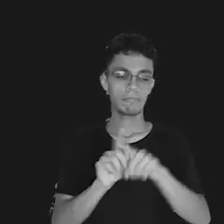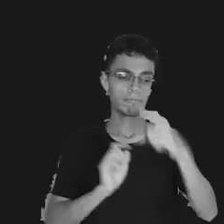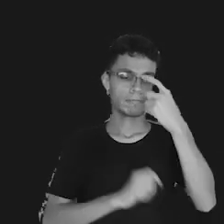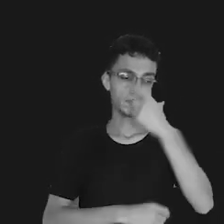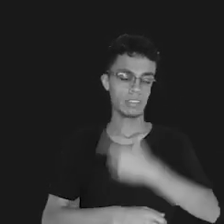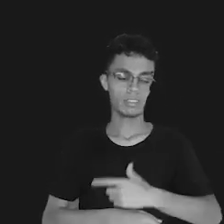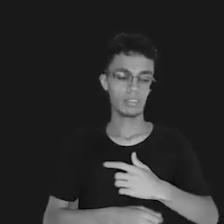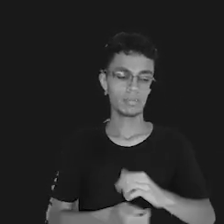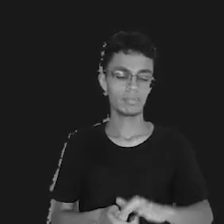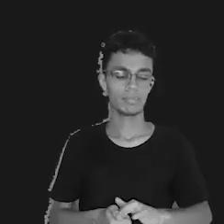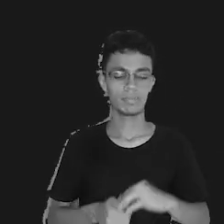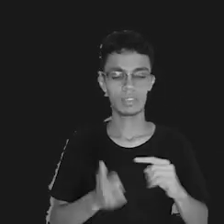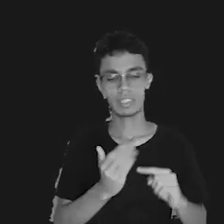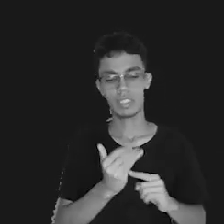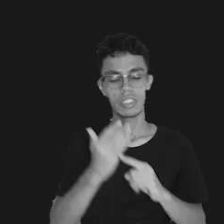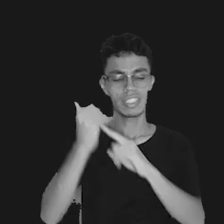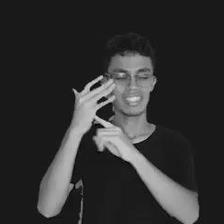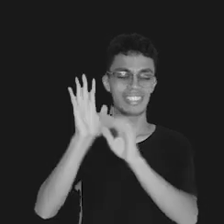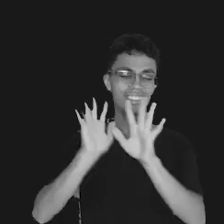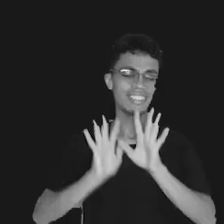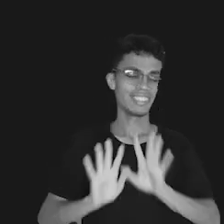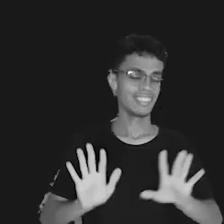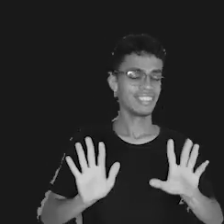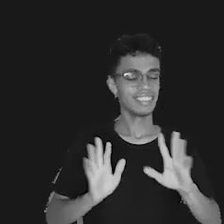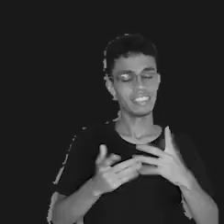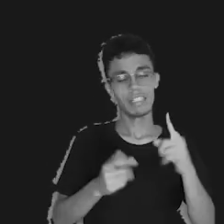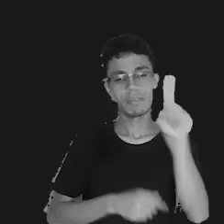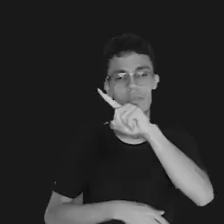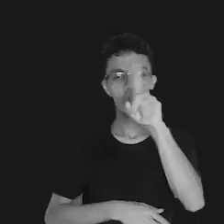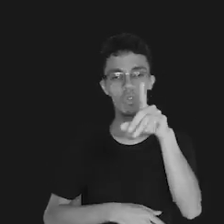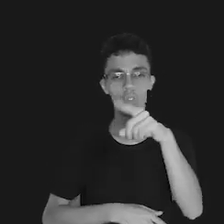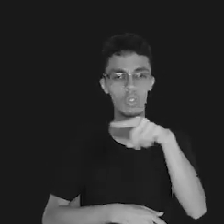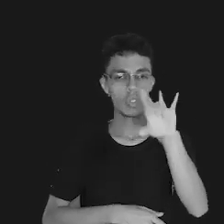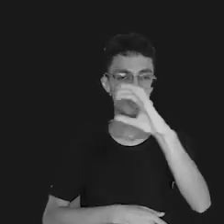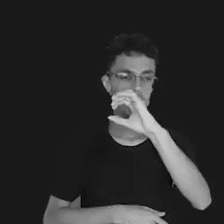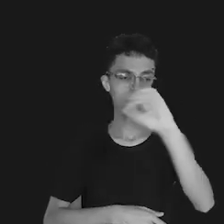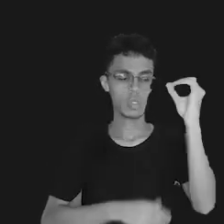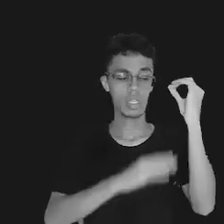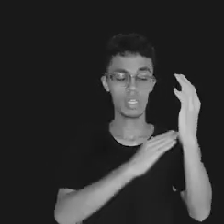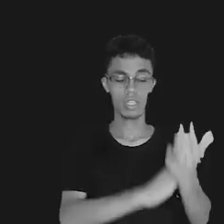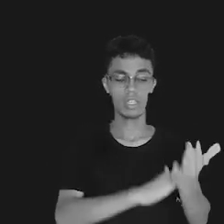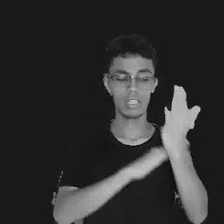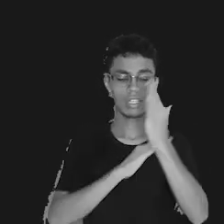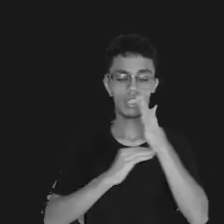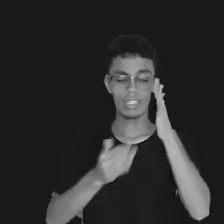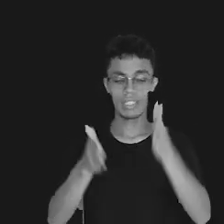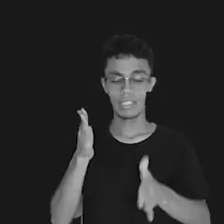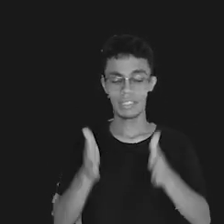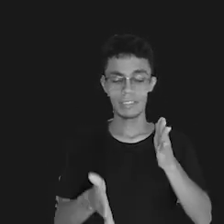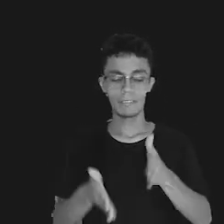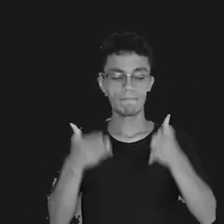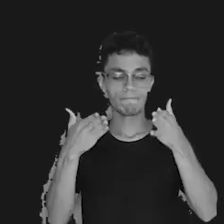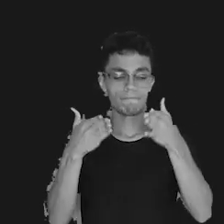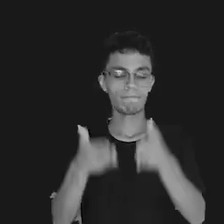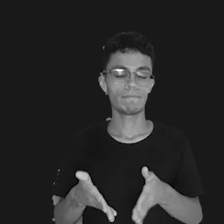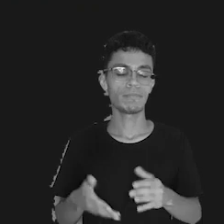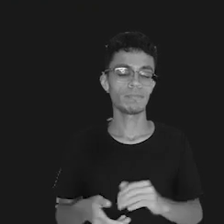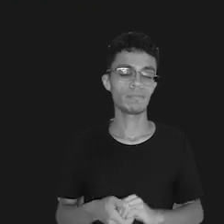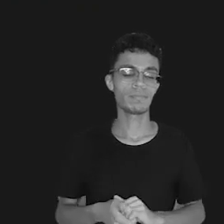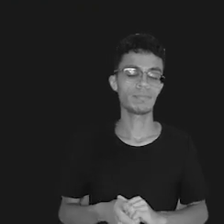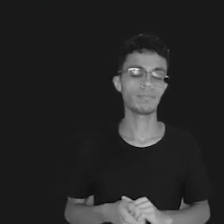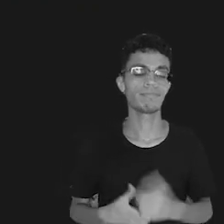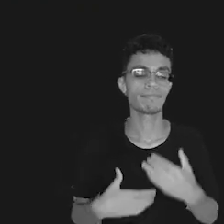sou avesso a essas tecnologias, mas o Zoom me ajudou nesse momento agora, e